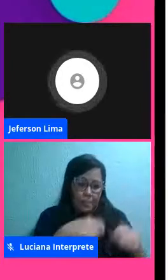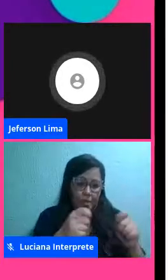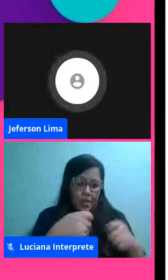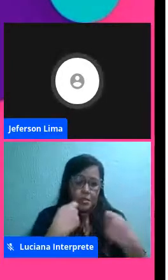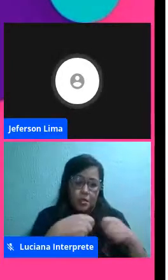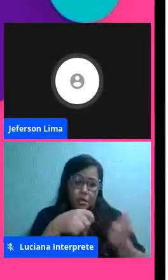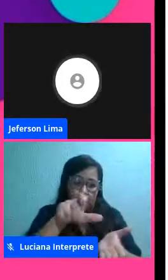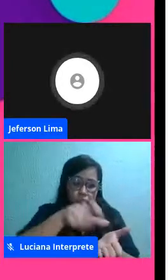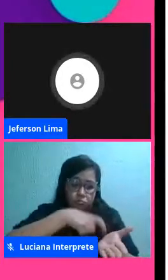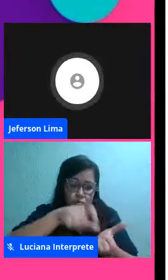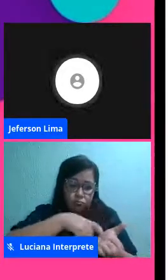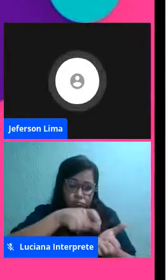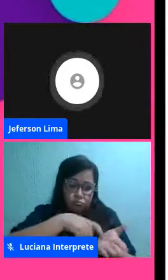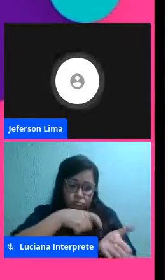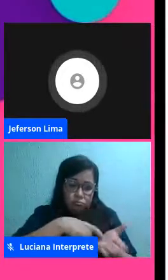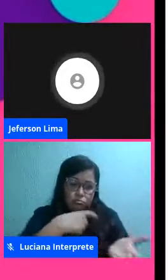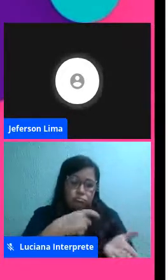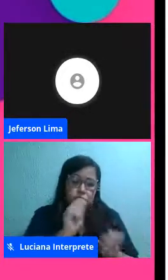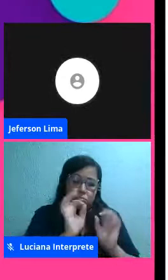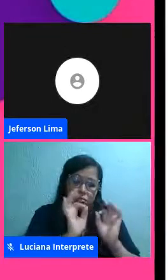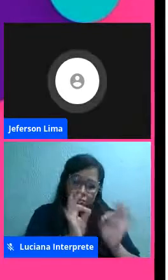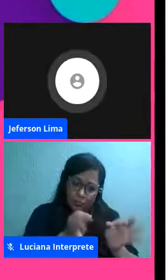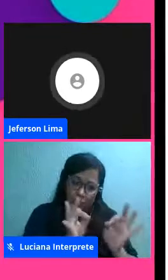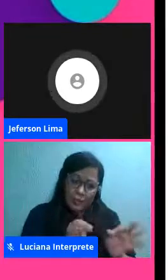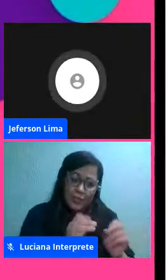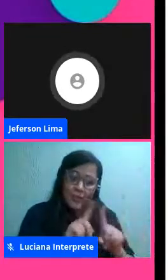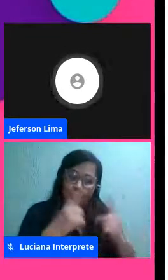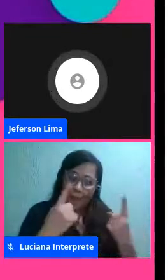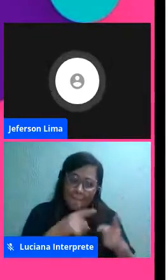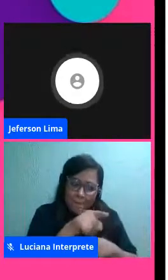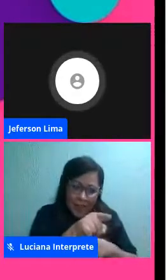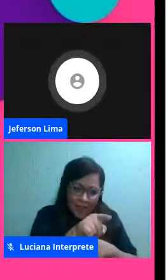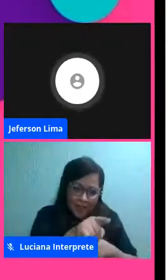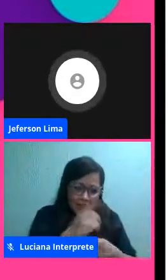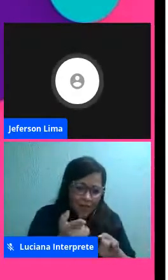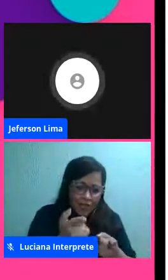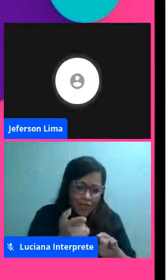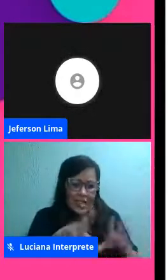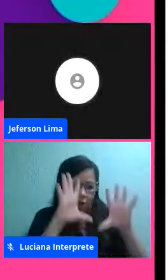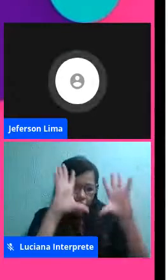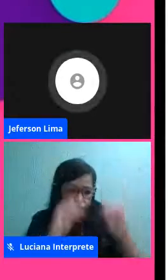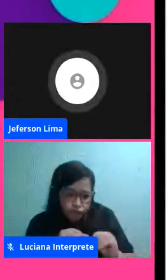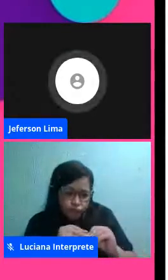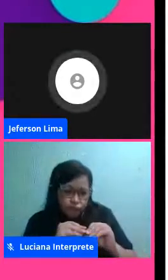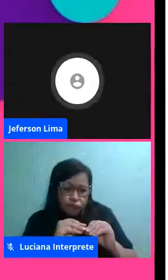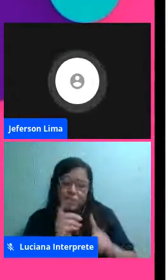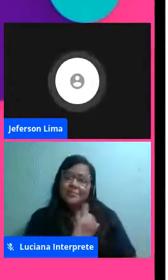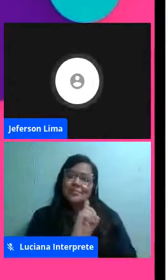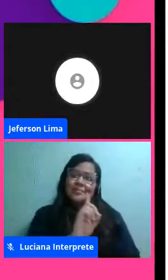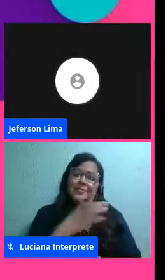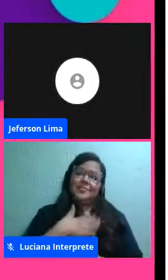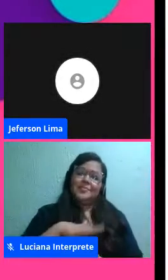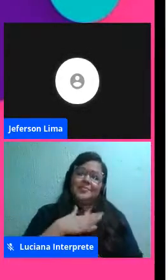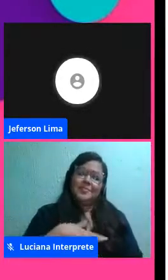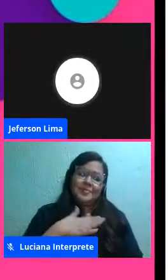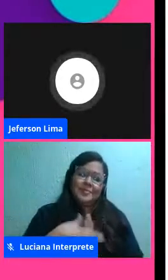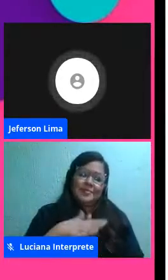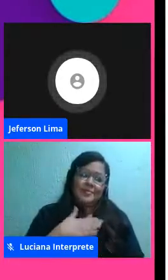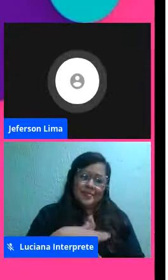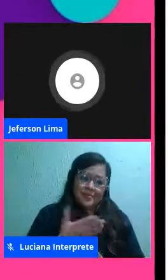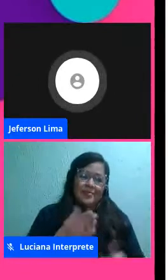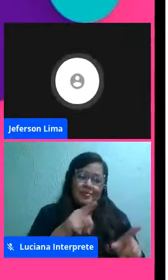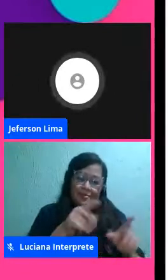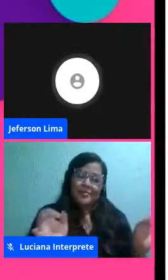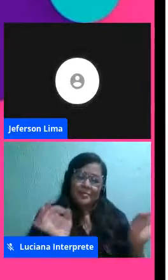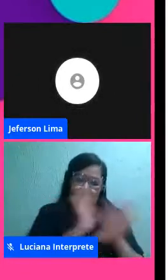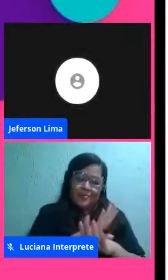não saia da minha apresentação ainda só por causa disso. É uma limitação que a Google colocou, mas que tem uma solução prática. E a gente vai ver